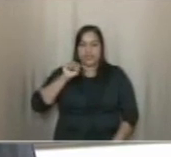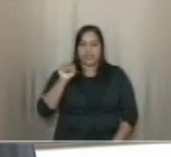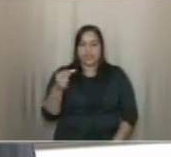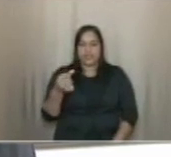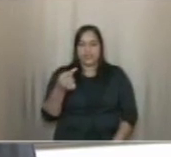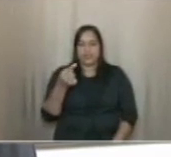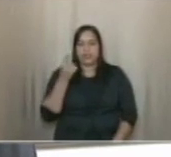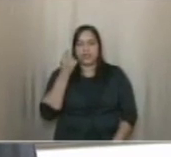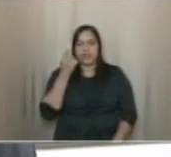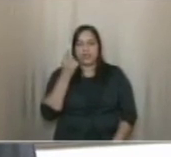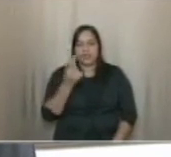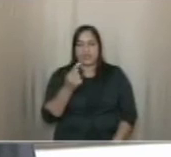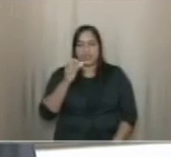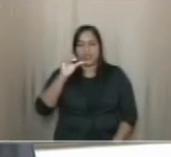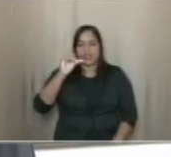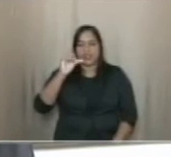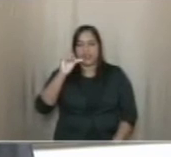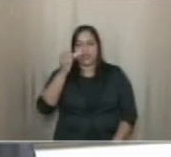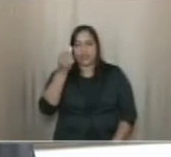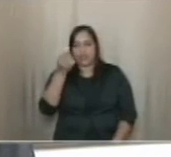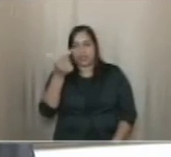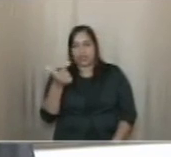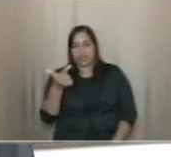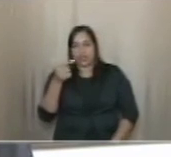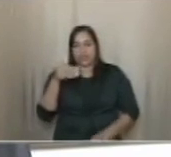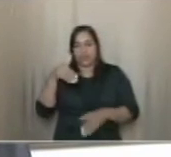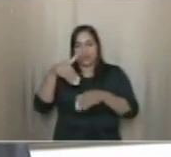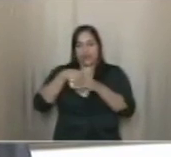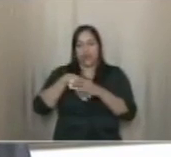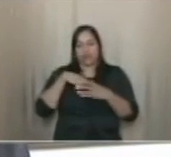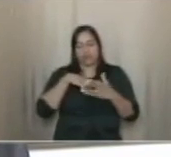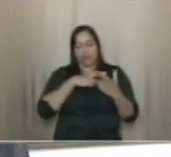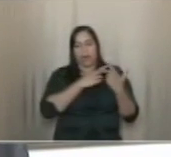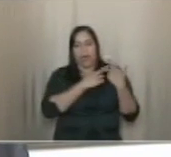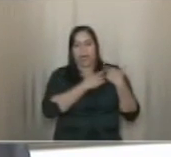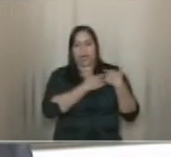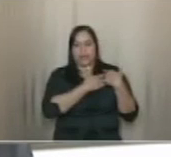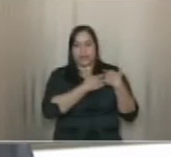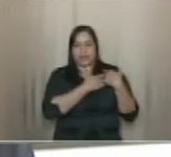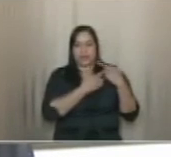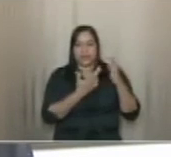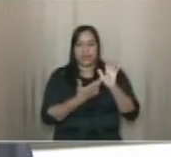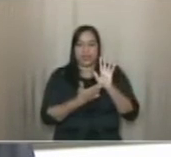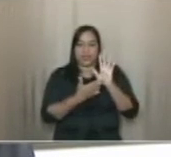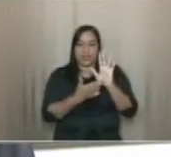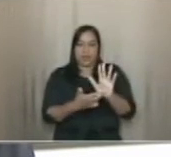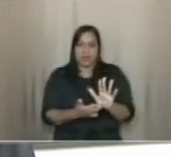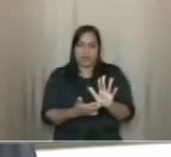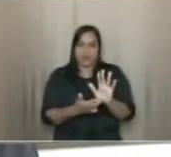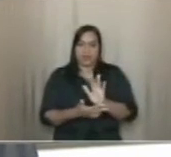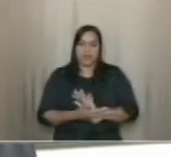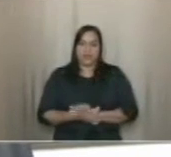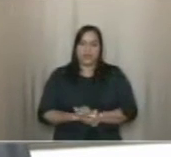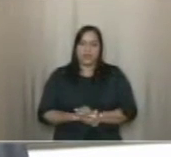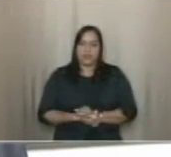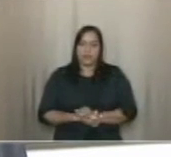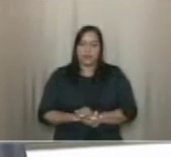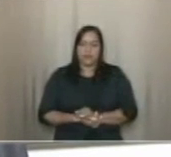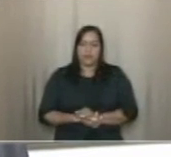7.192 votos que obtive na eleição passada e a responsabilidade muito grande representar isso e além do mais